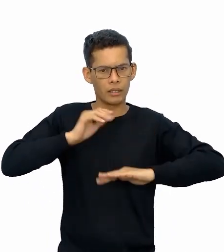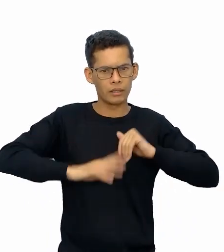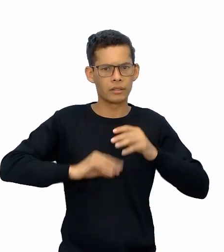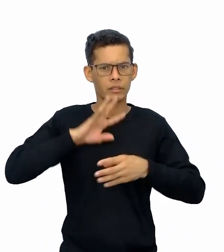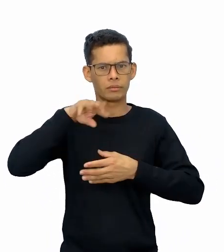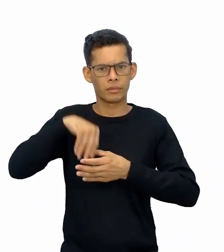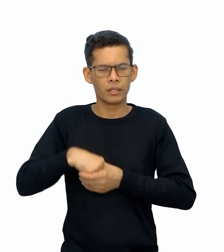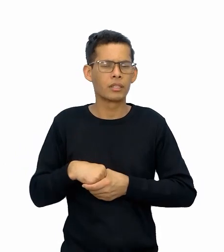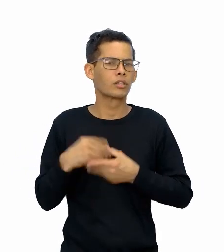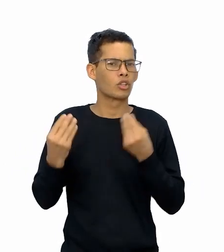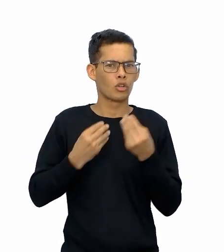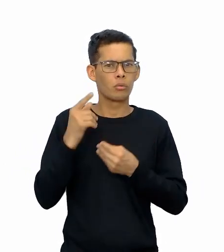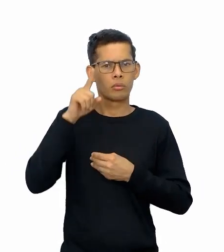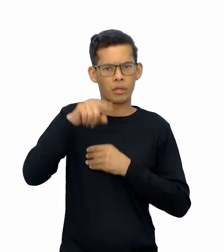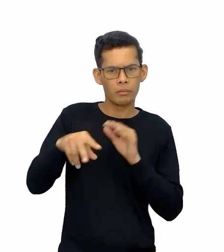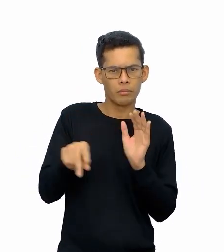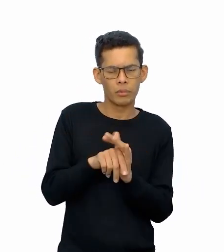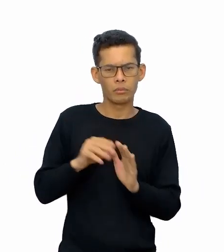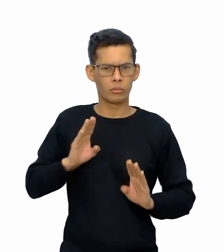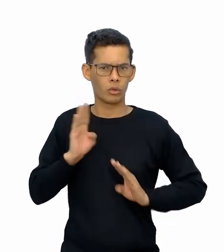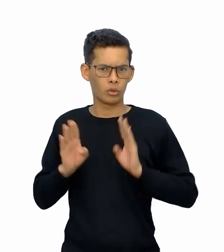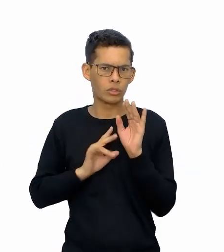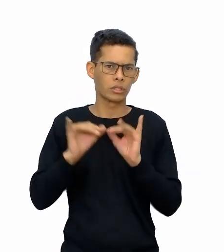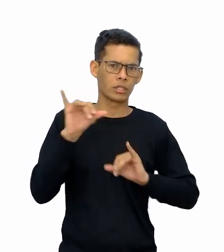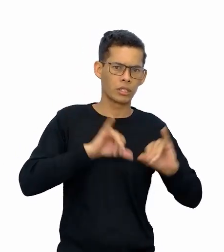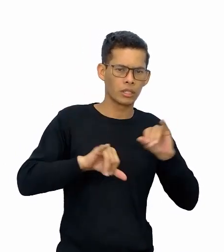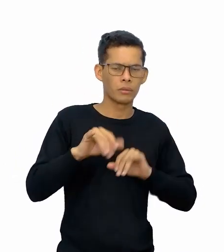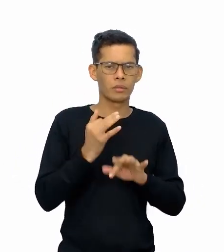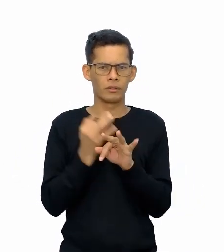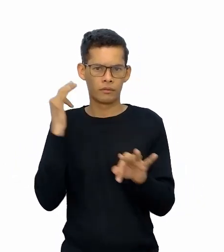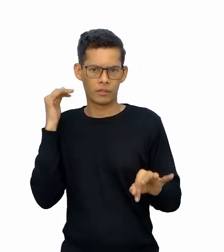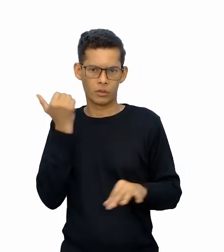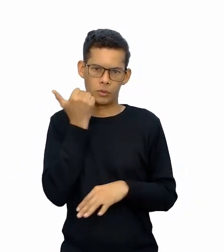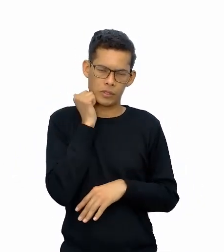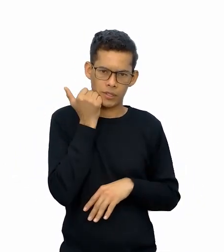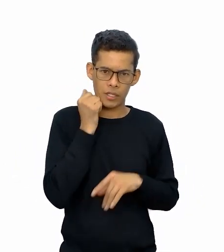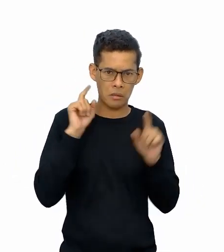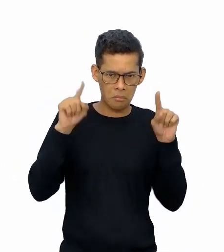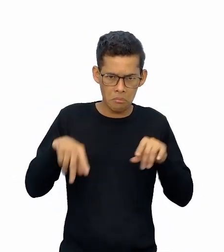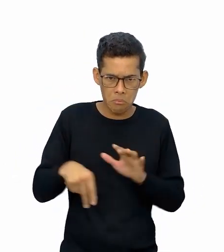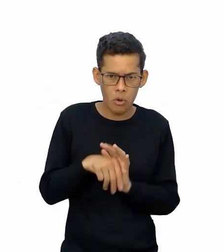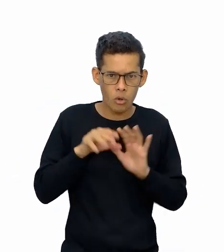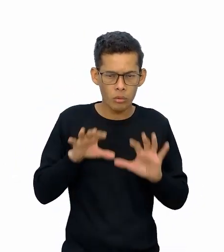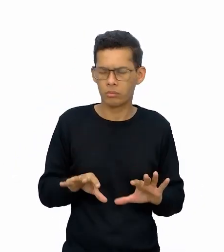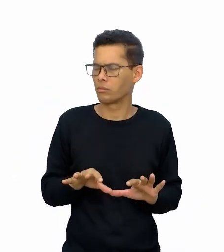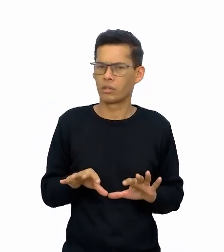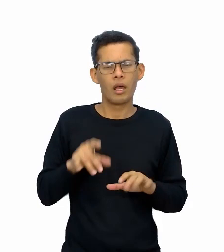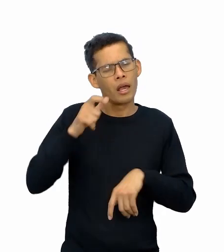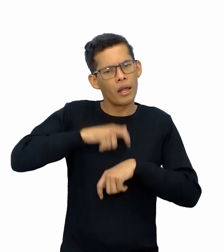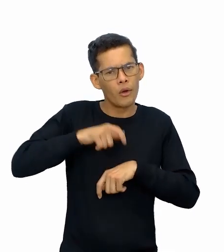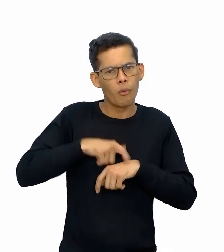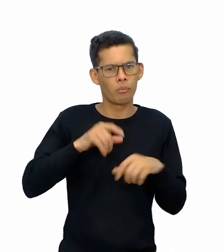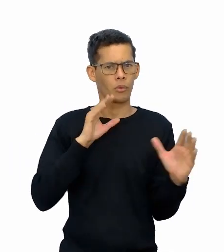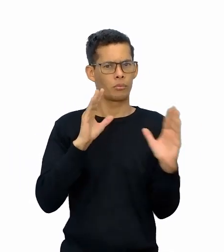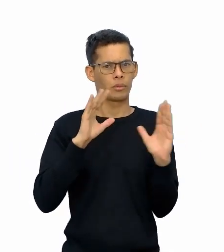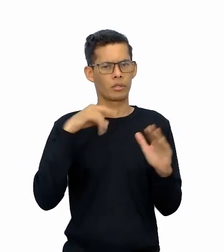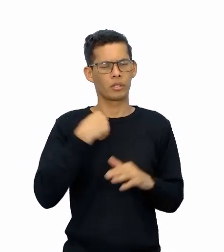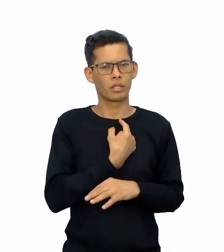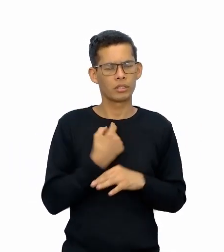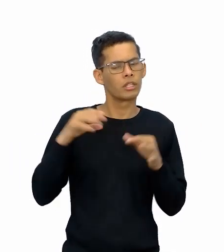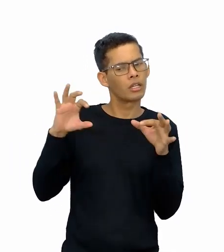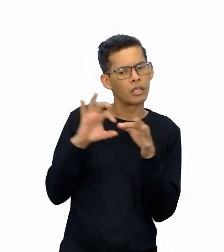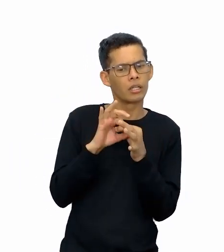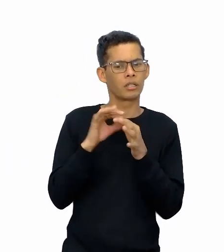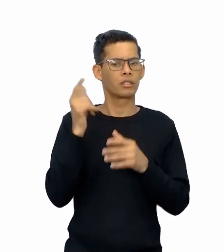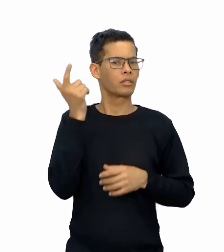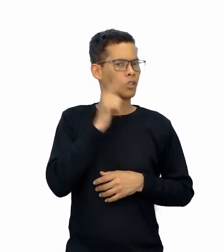exclusivamente da biologia, da física, da química ou da ciência. É um momento que aqui a gente casou com essa